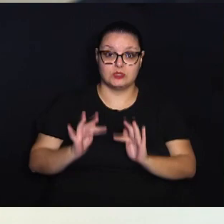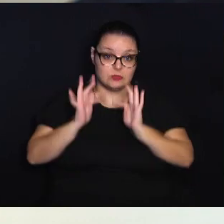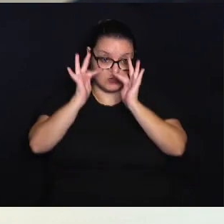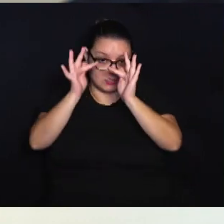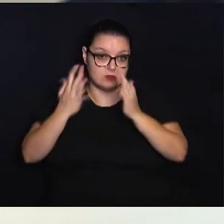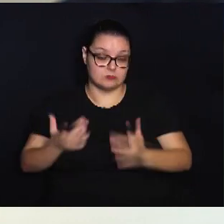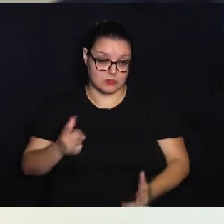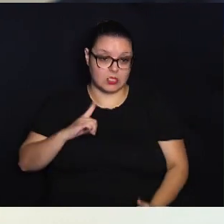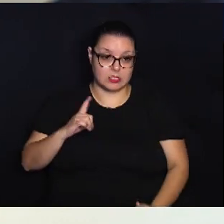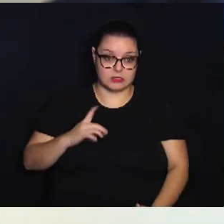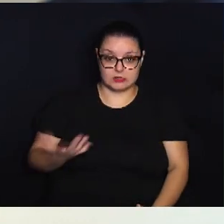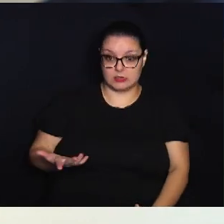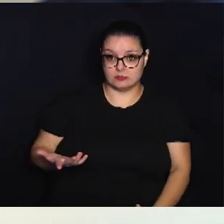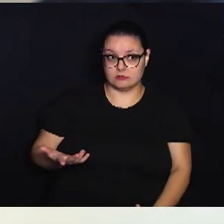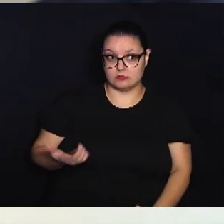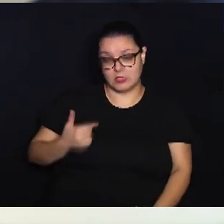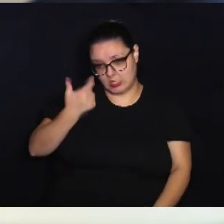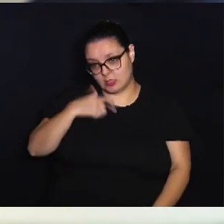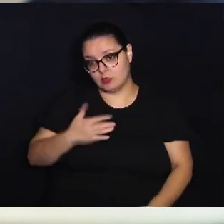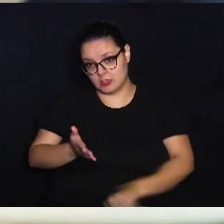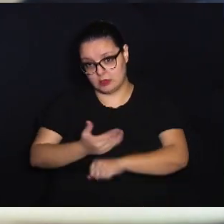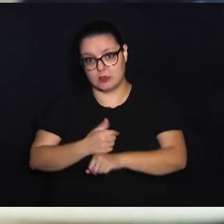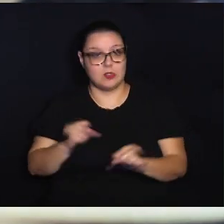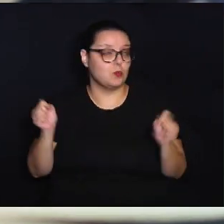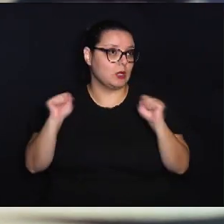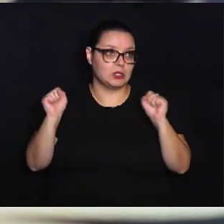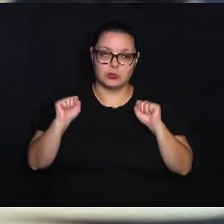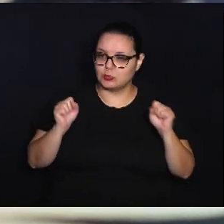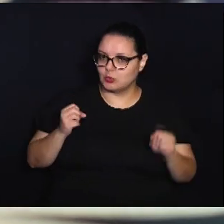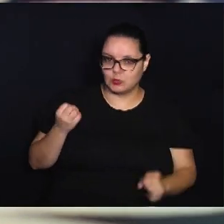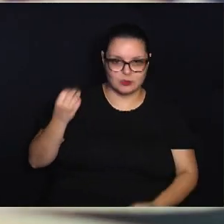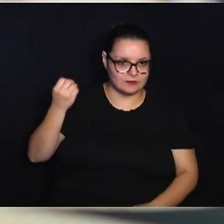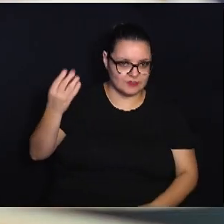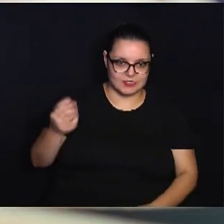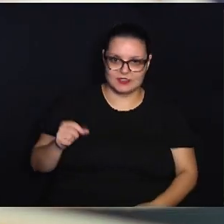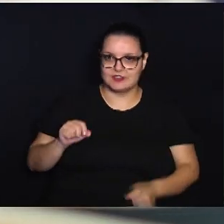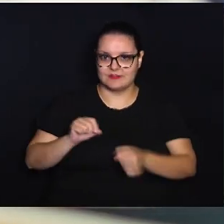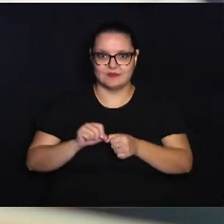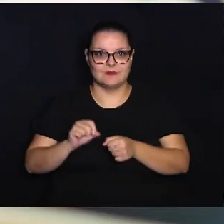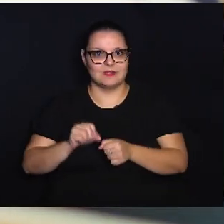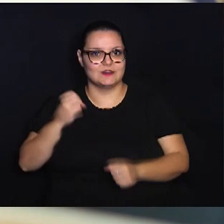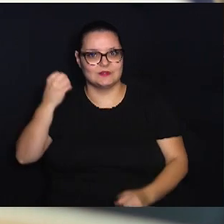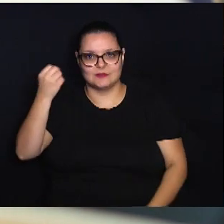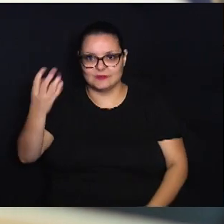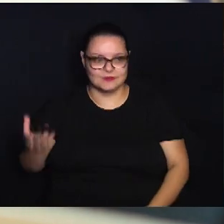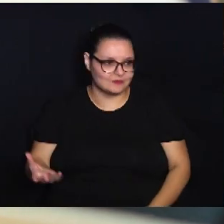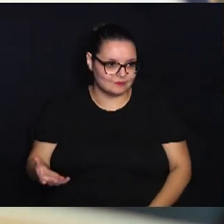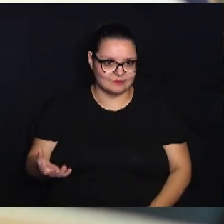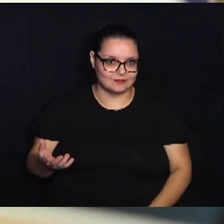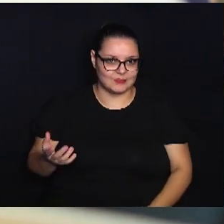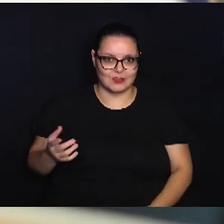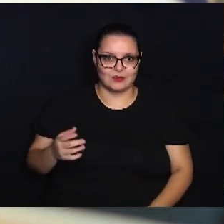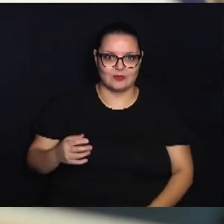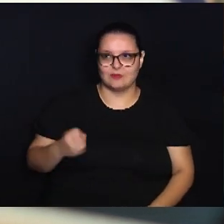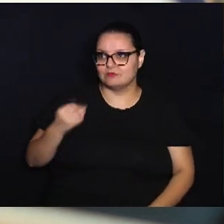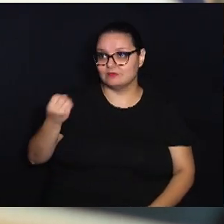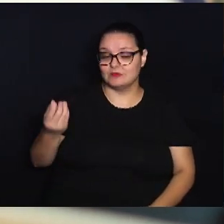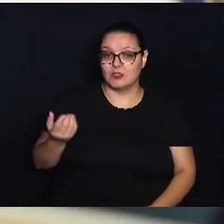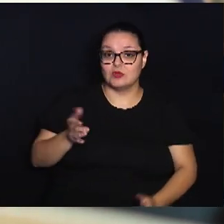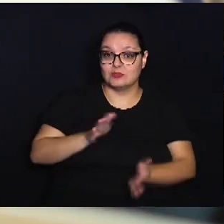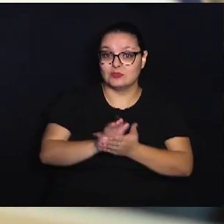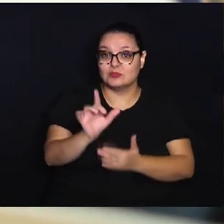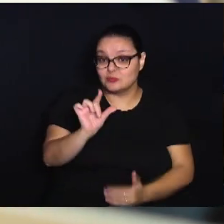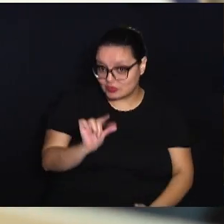fidelidade, né? Eu sou antes de qualquer coisa, eu adoro viajar, né, gosto. E faço viagens assim low cost, né? Viagens com